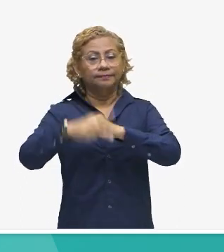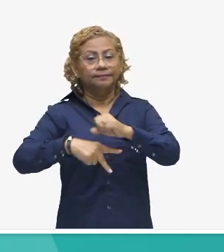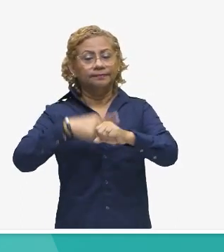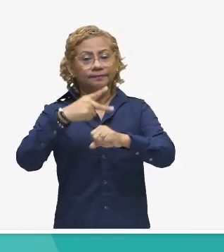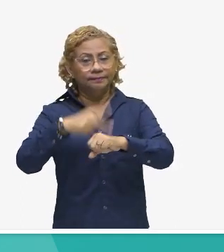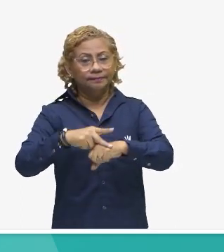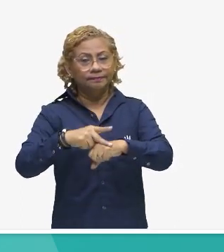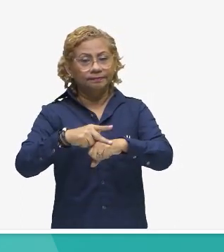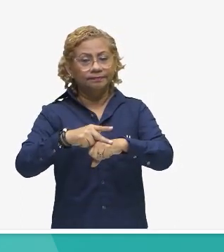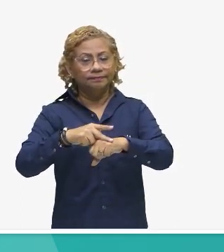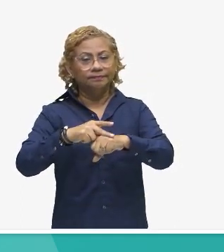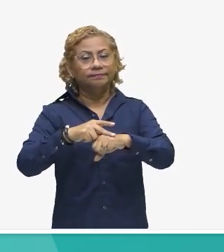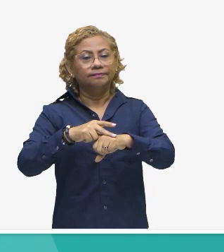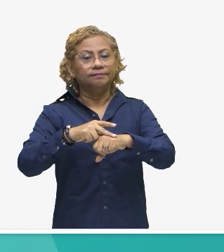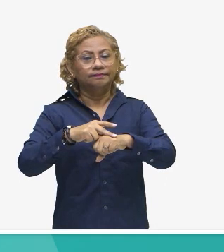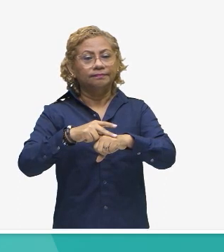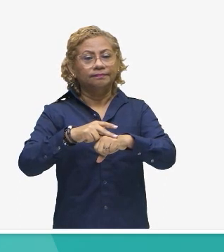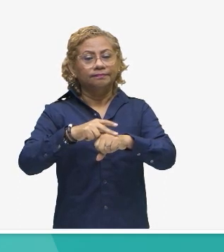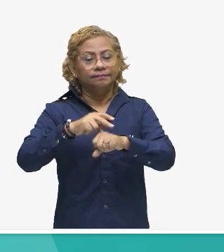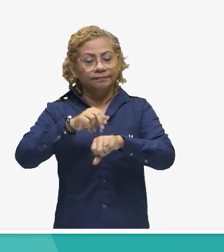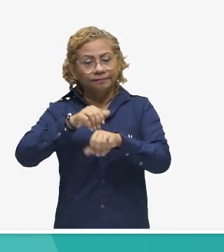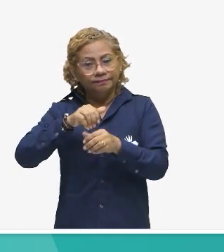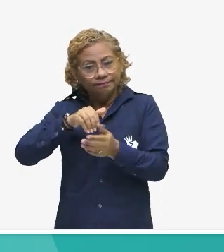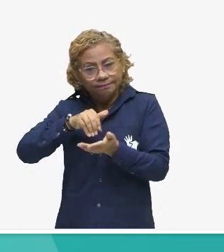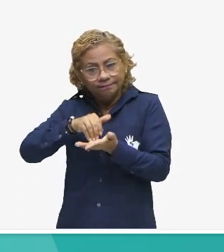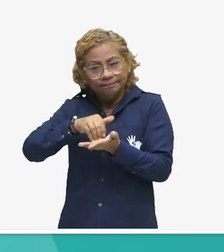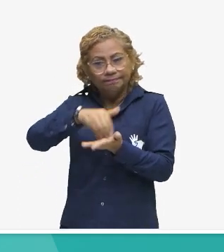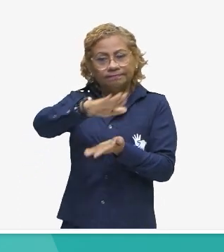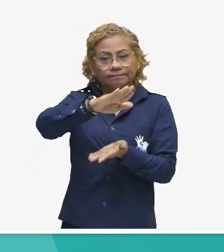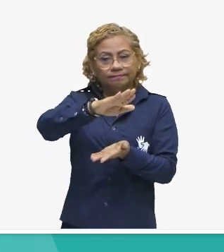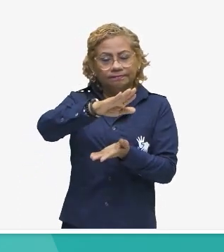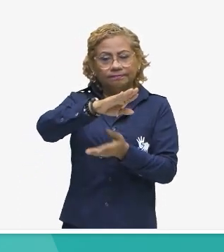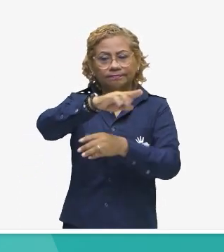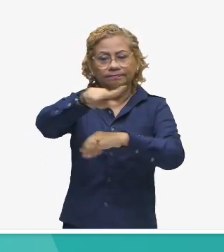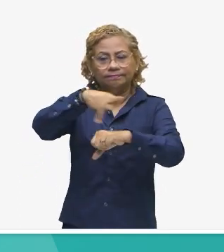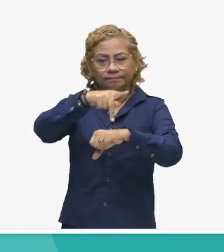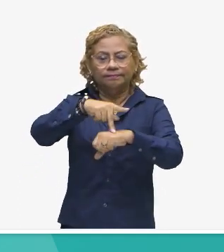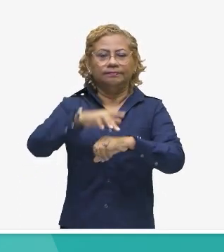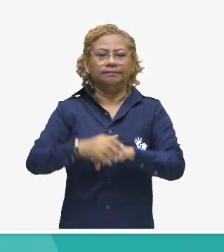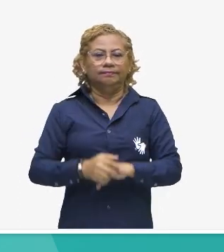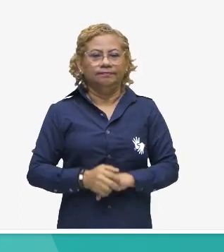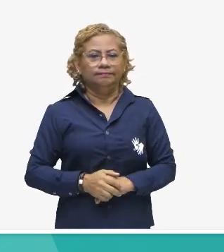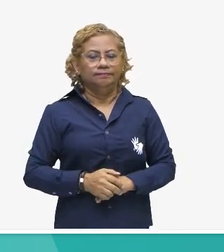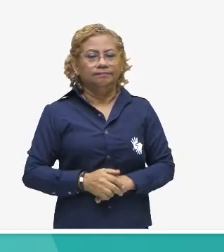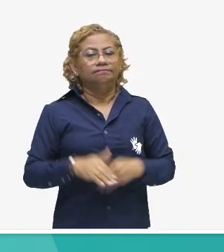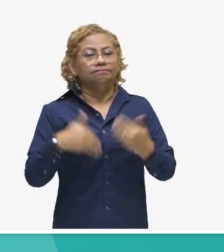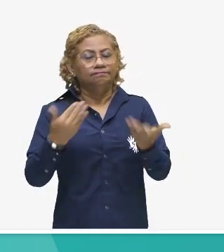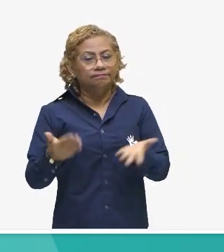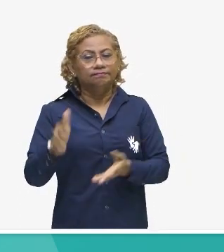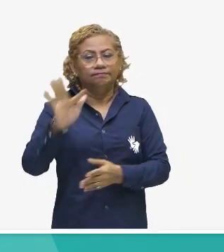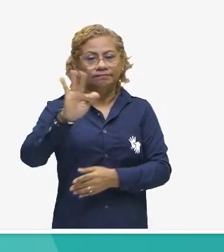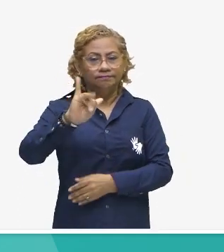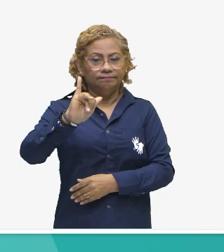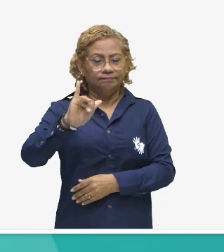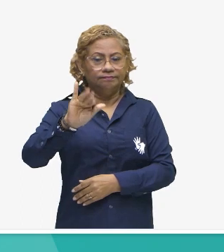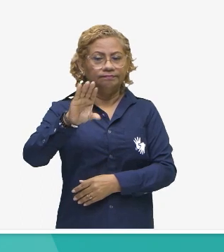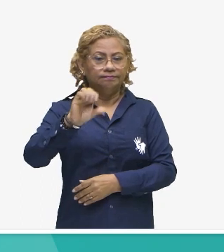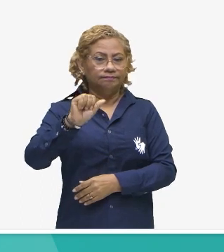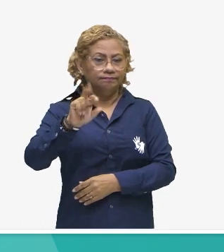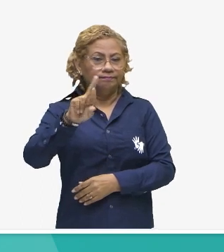fica, ficará. Né? Ainda não aconteceu este ato. Então, ele